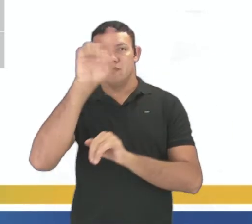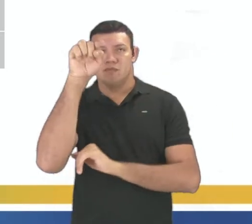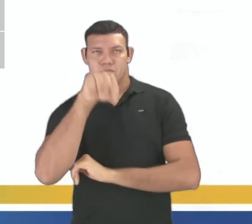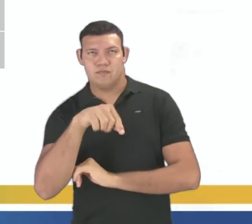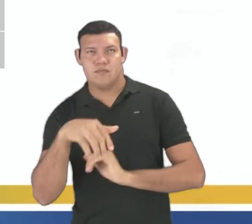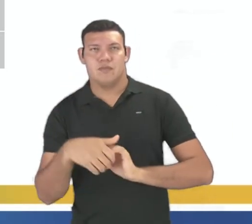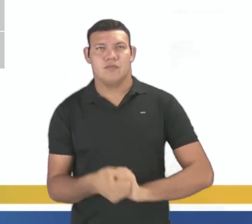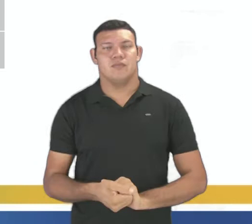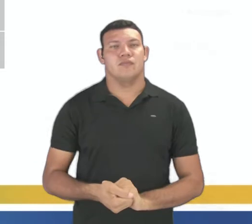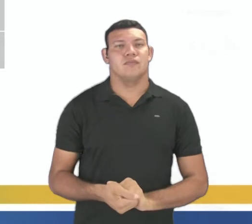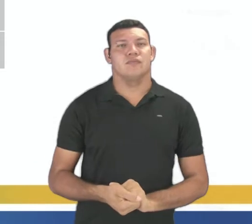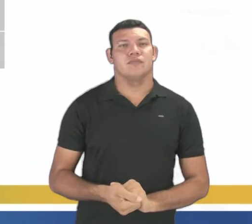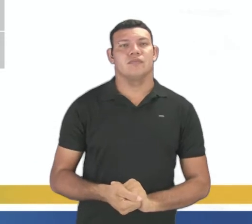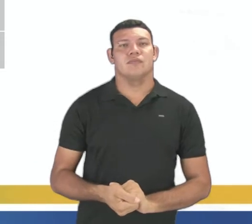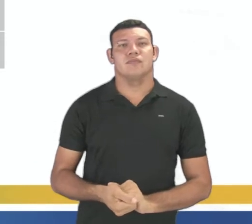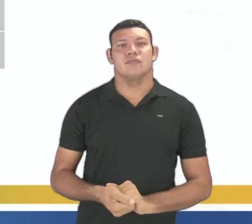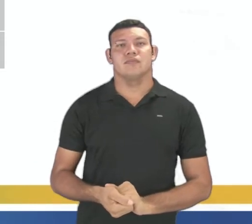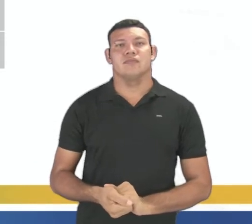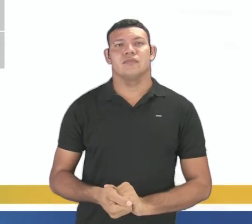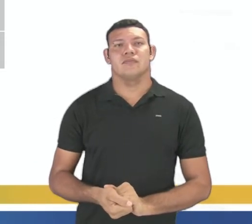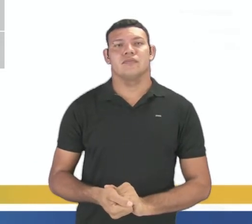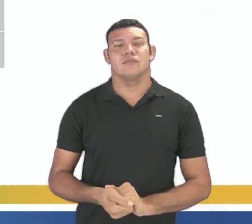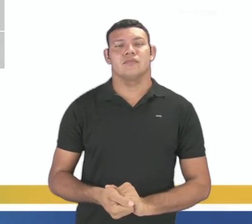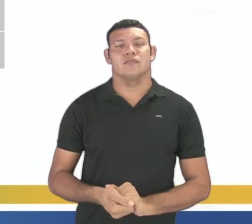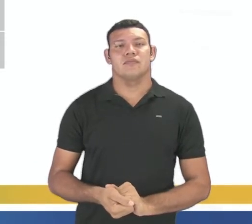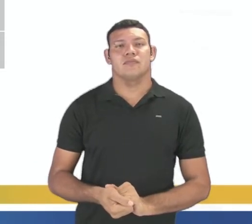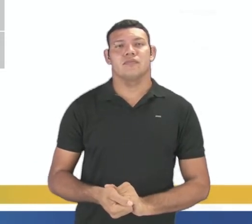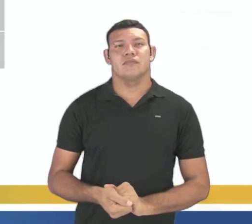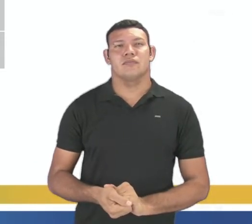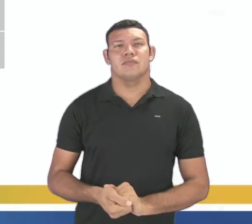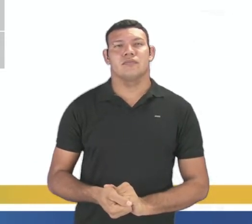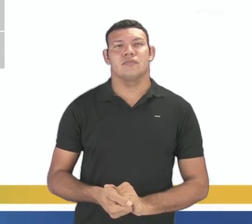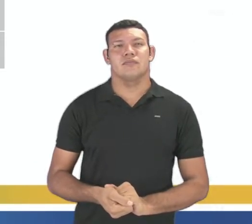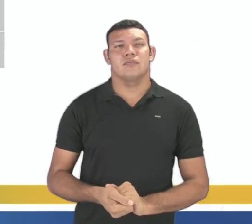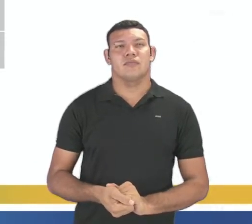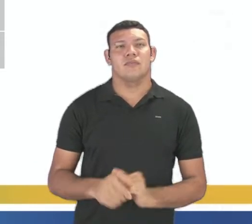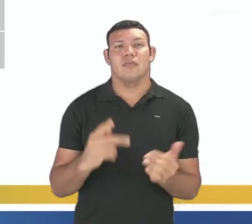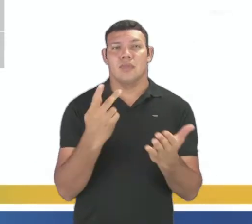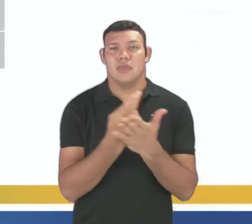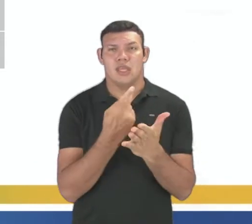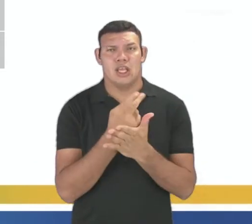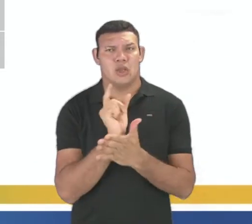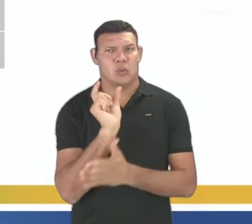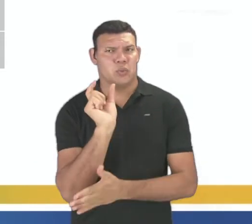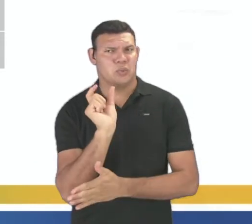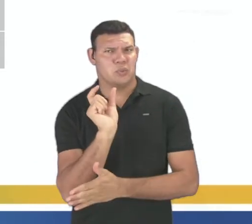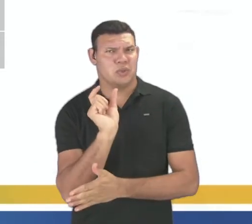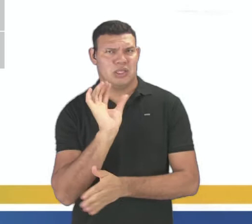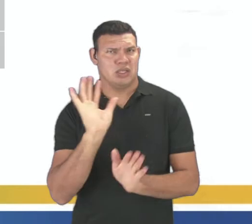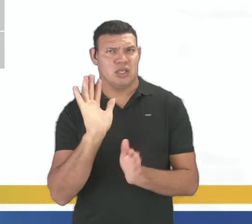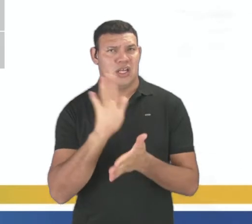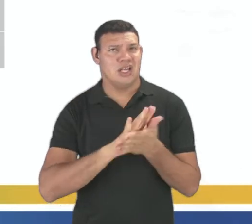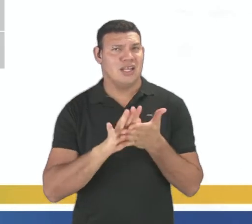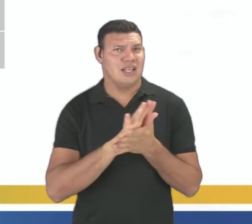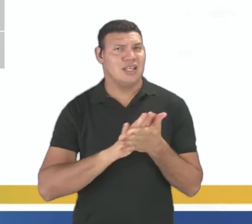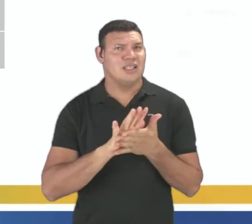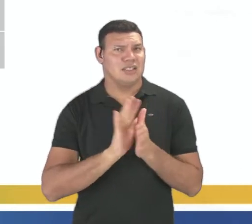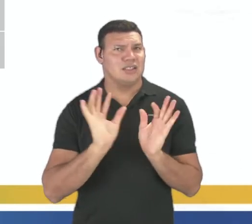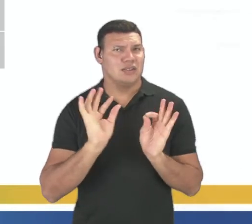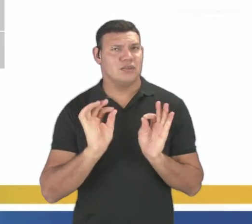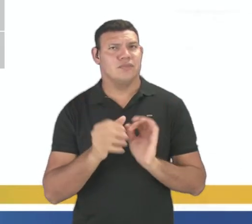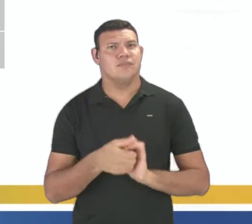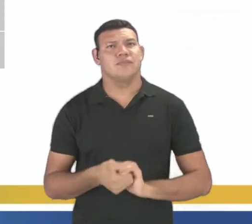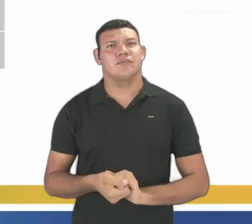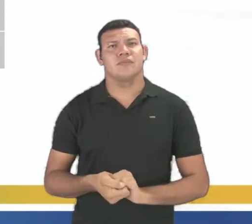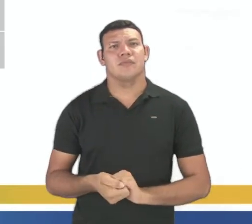ok? Na verdade, tem um pequeno erro no slide, não é ninguém, sim, nada, tudo bem? Então,